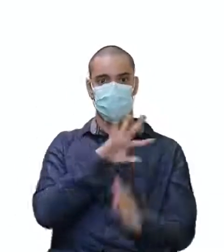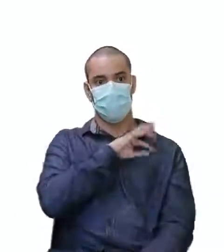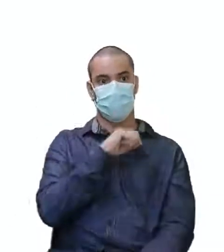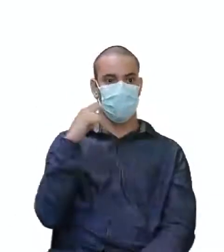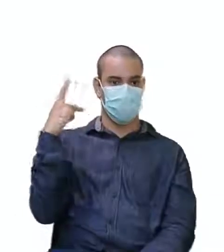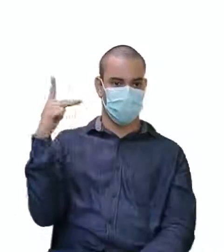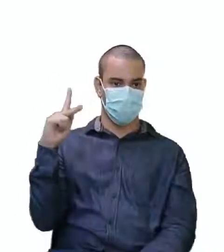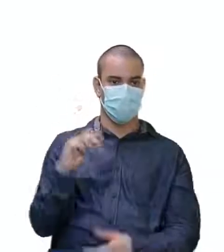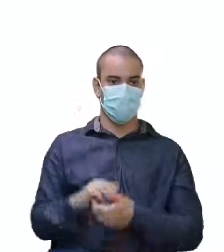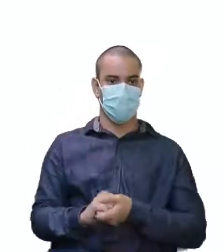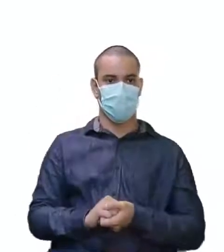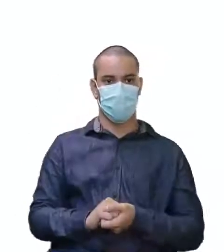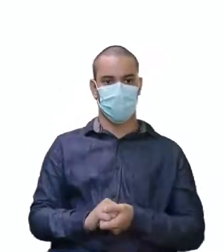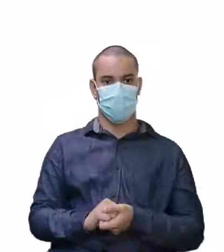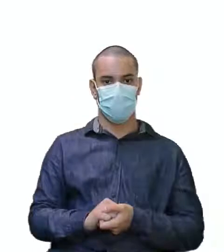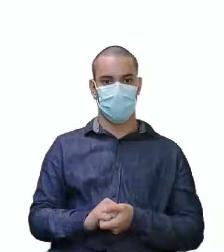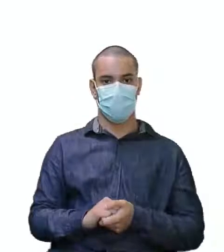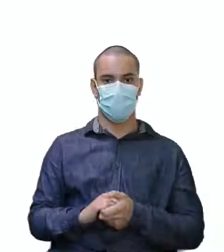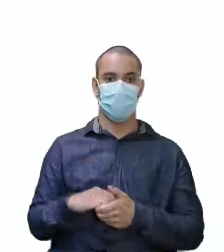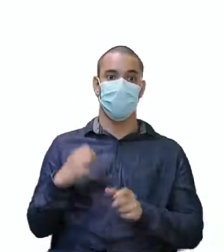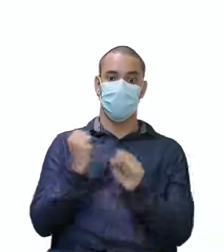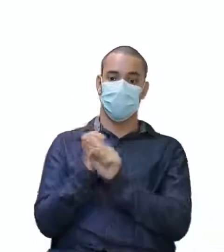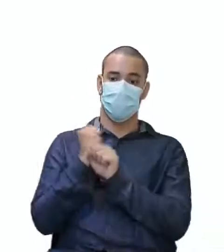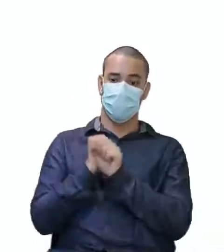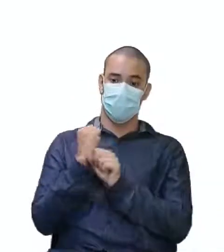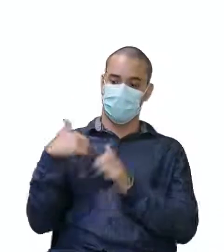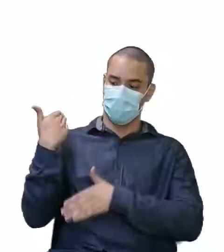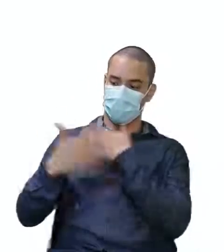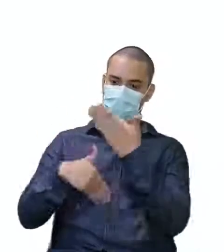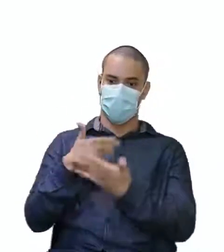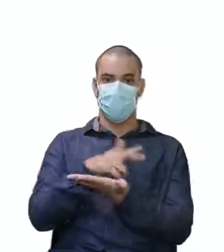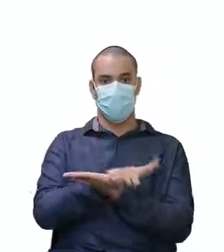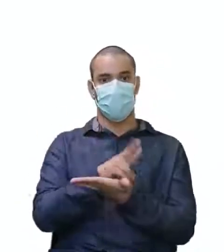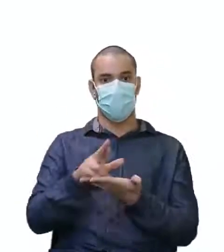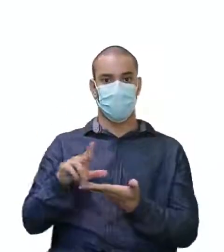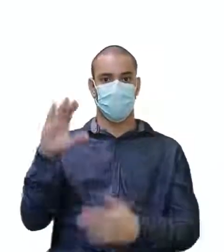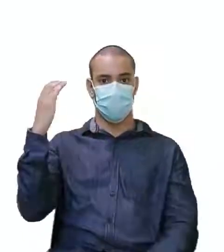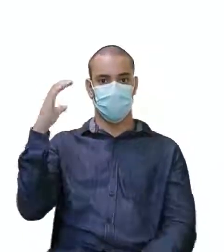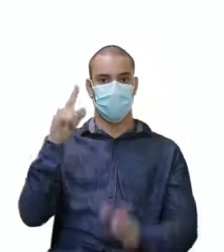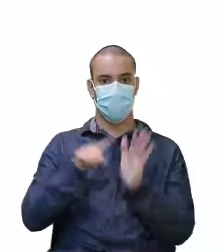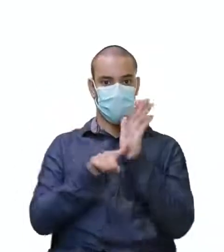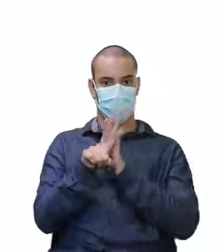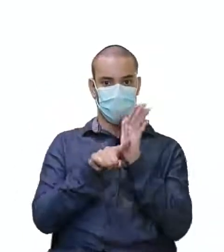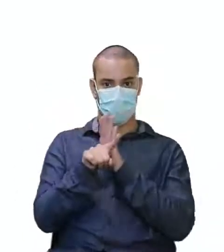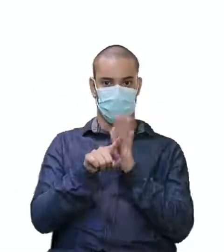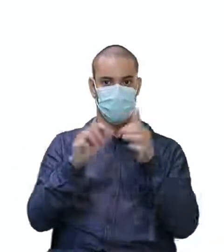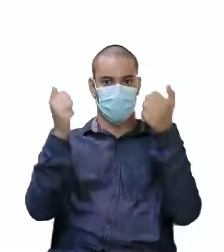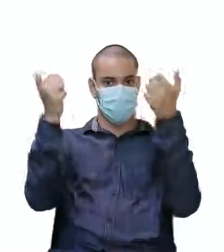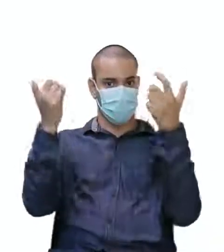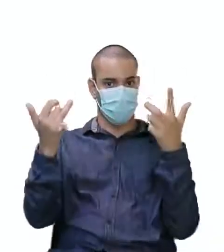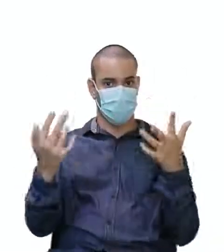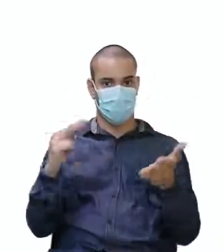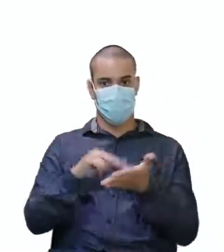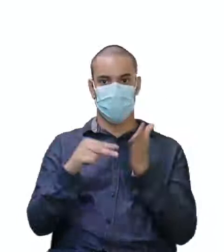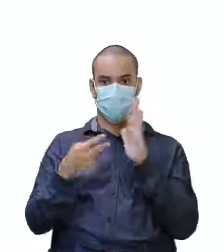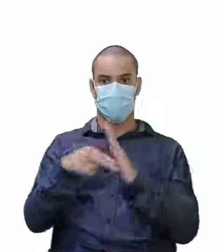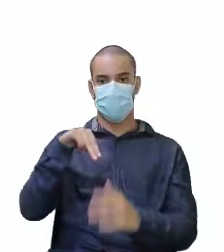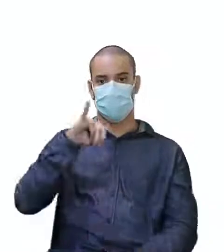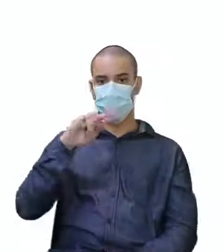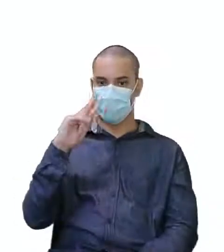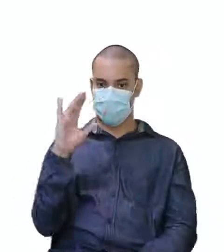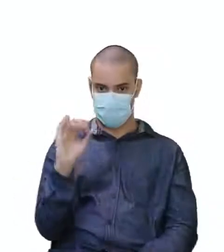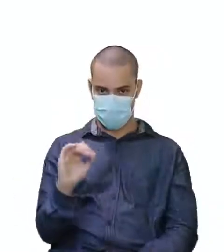animal. Ao longo dos anos, vários pesquisadores descreveram seu ponto de vista sobre o que seria nicho